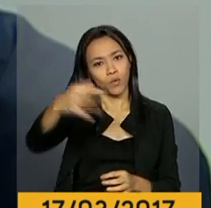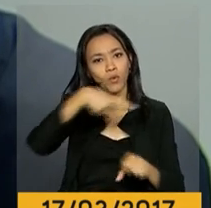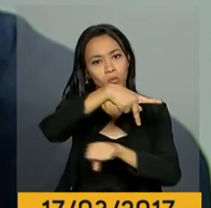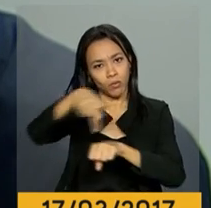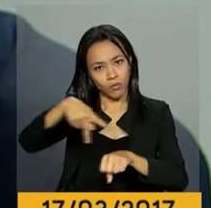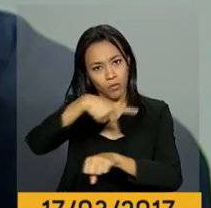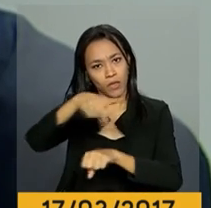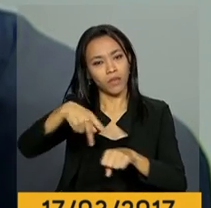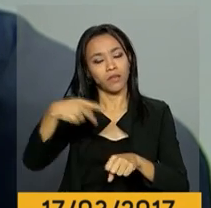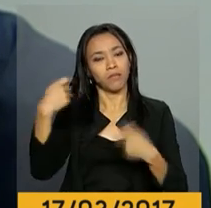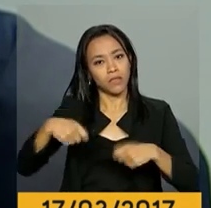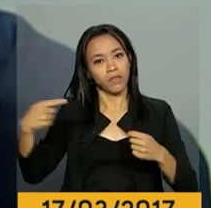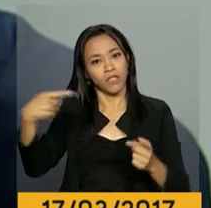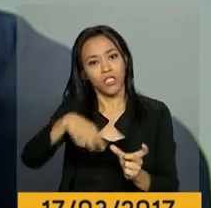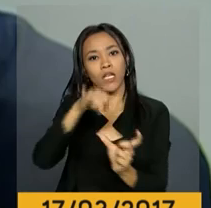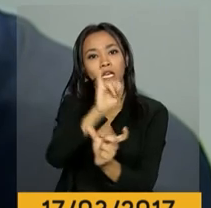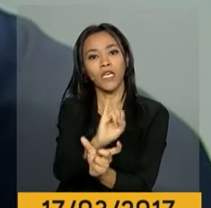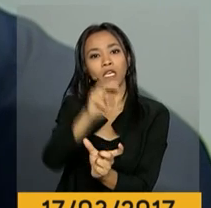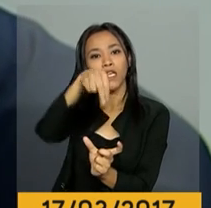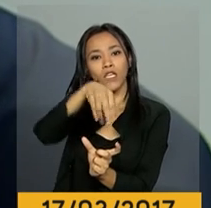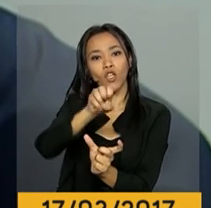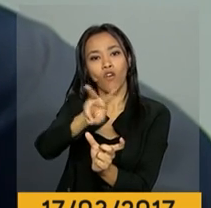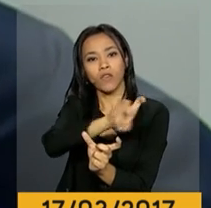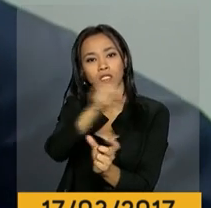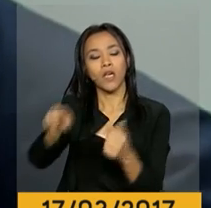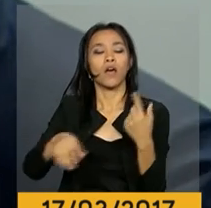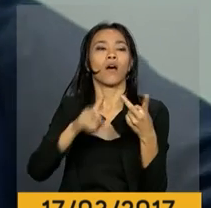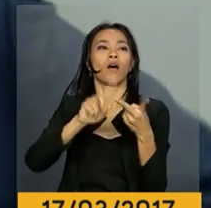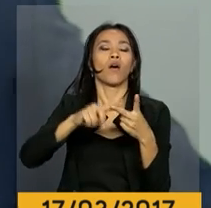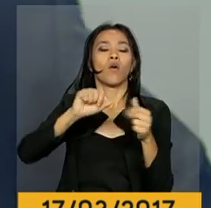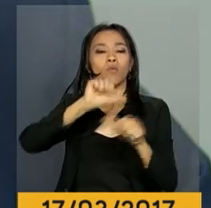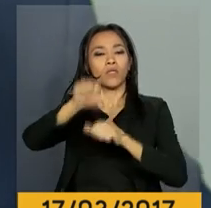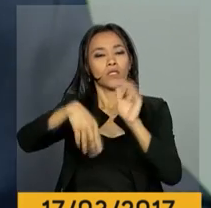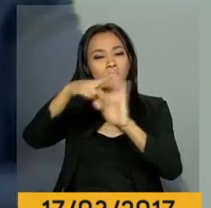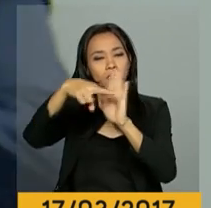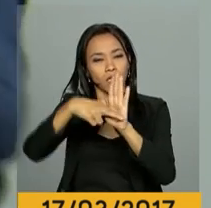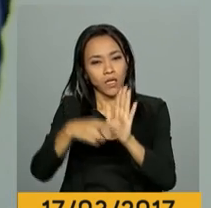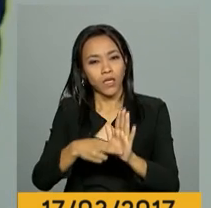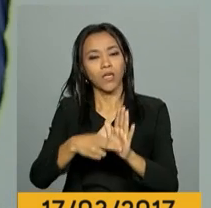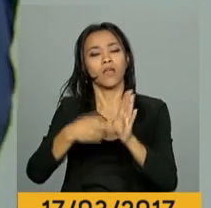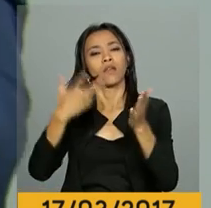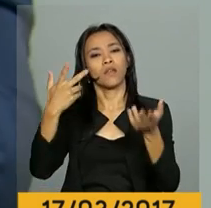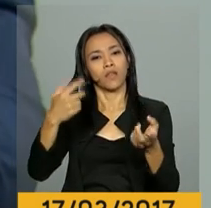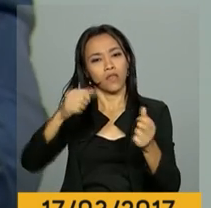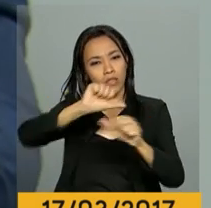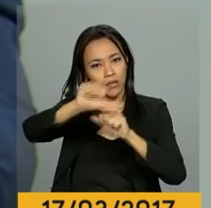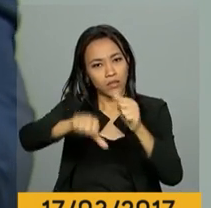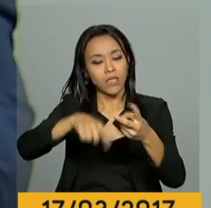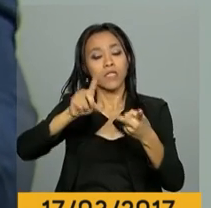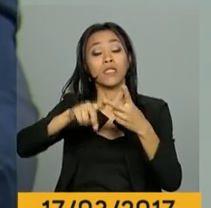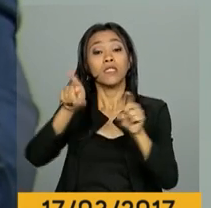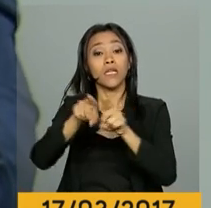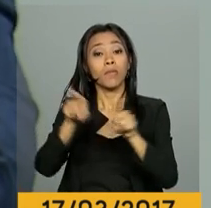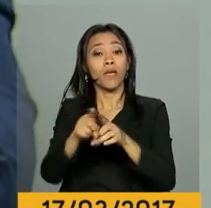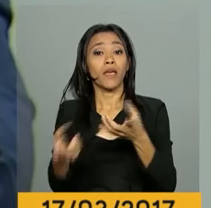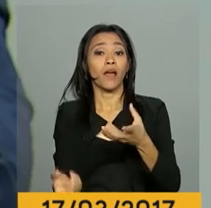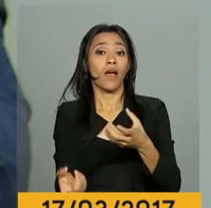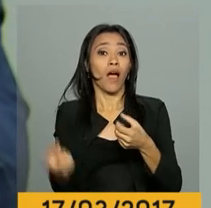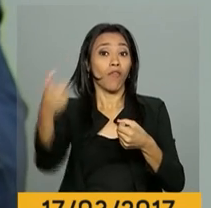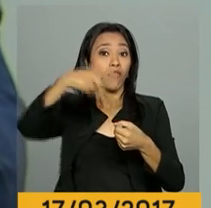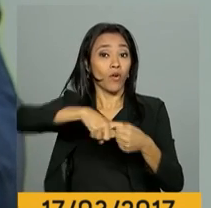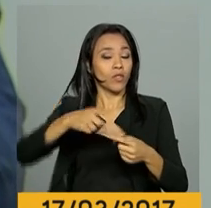disso. Depende da inovação, depende das reformas, mas depende particularmente da retomada do